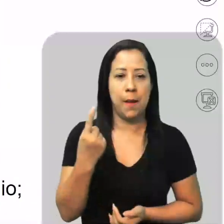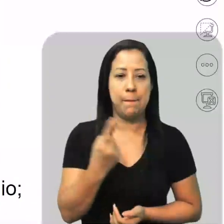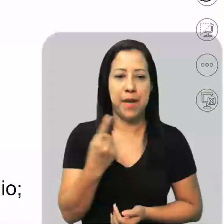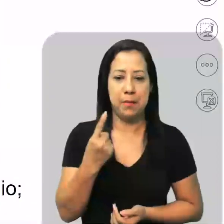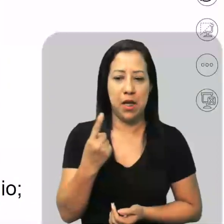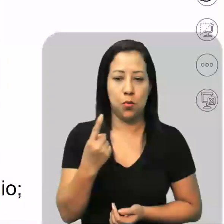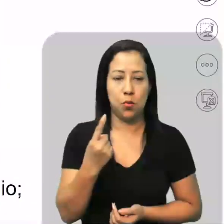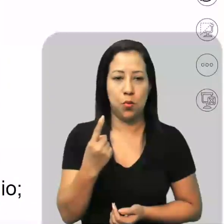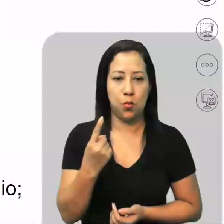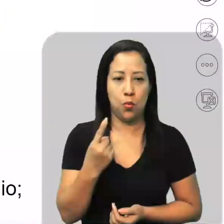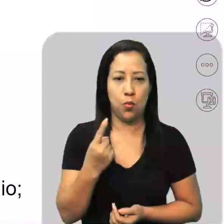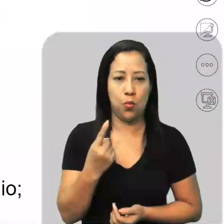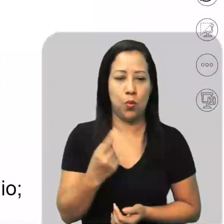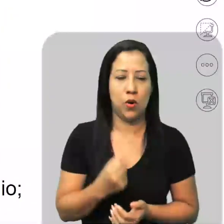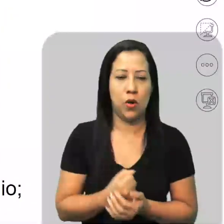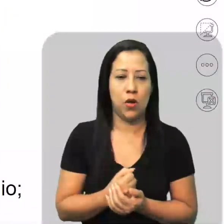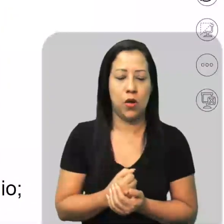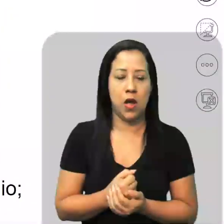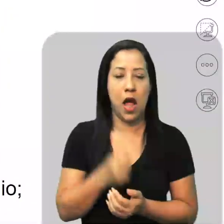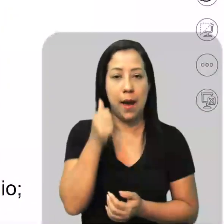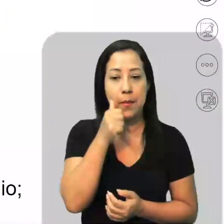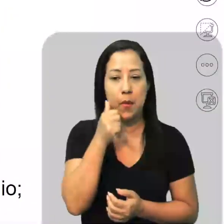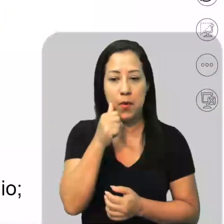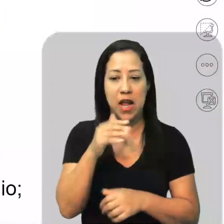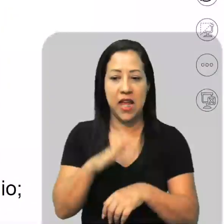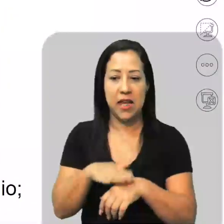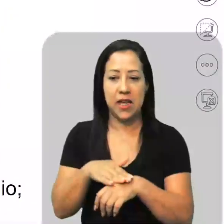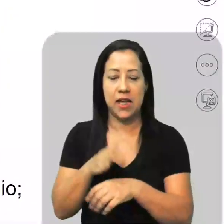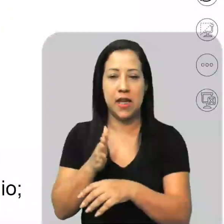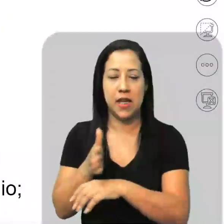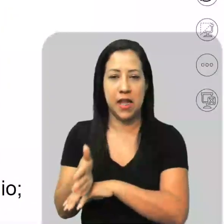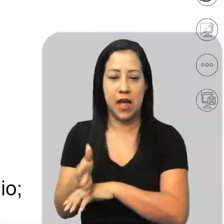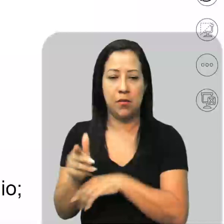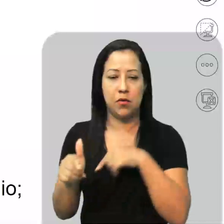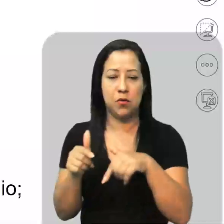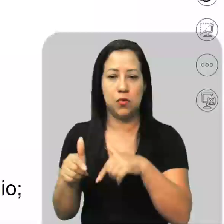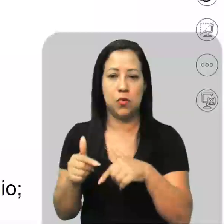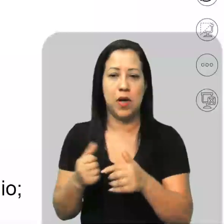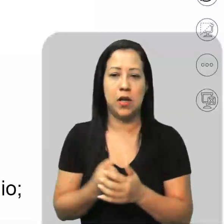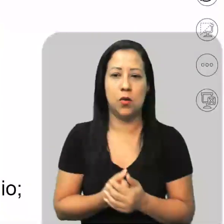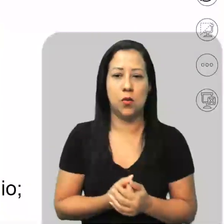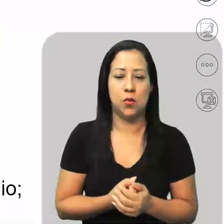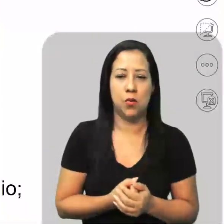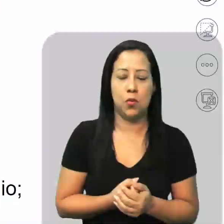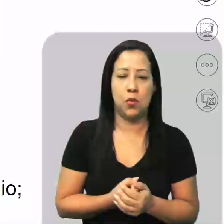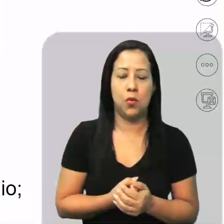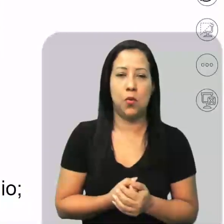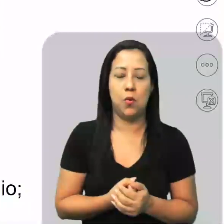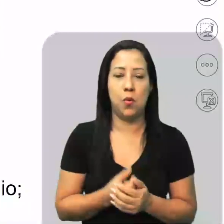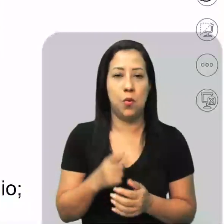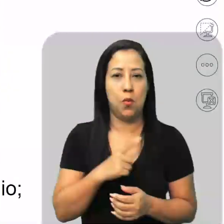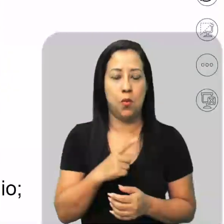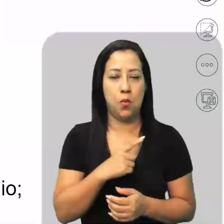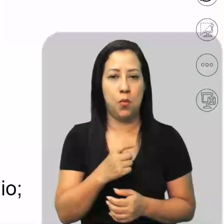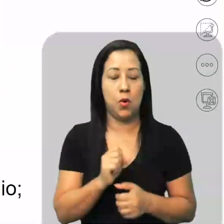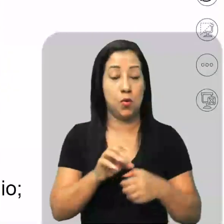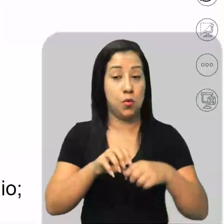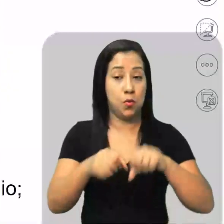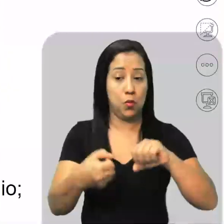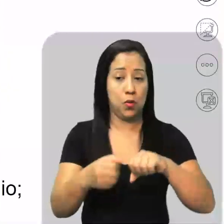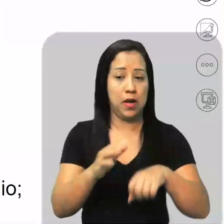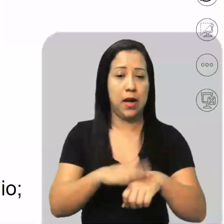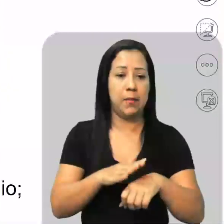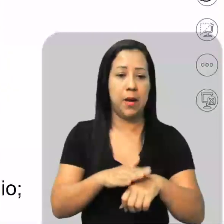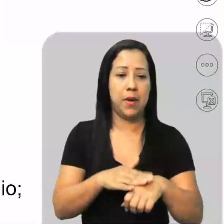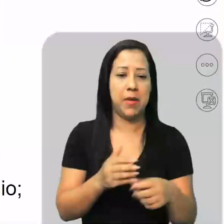Nível de escolaridade. Métodos anticoncepcionais. Aumento do custo de vida. Educação, saúde, alimentação,